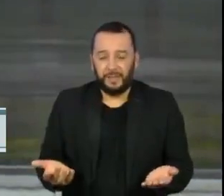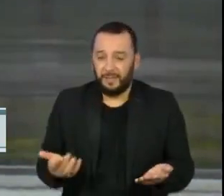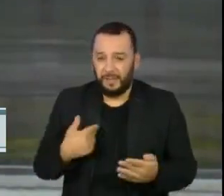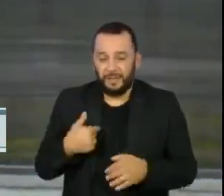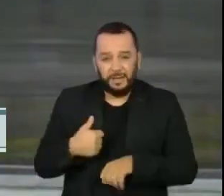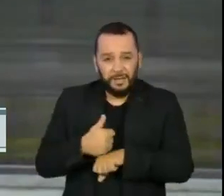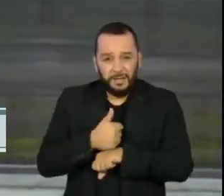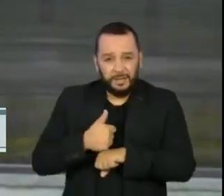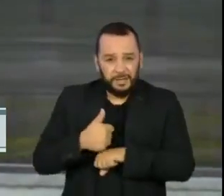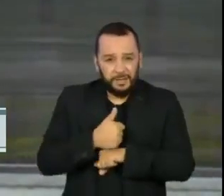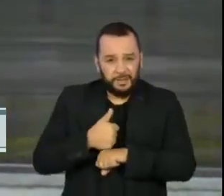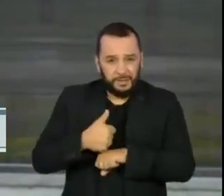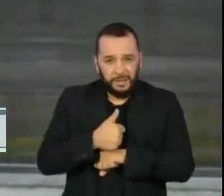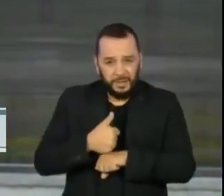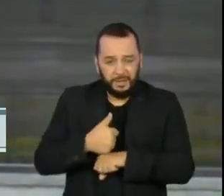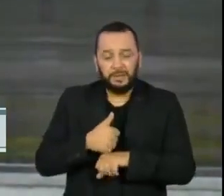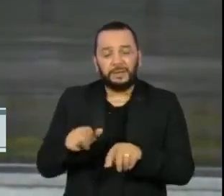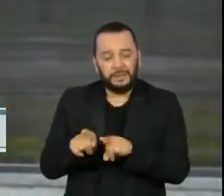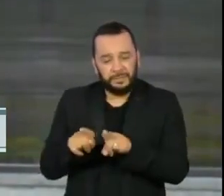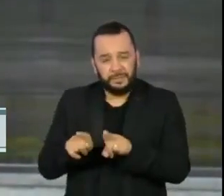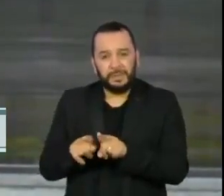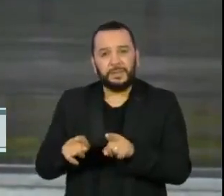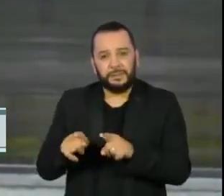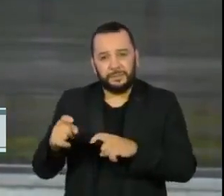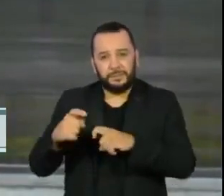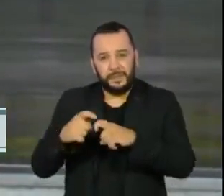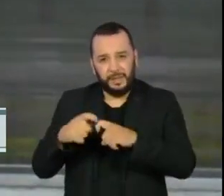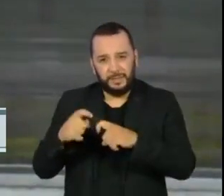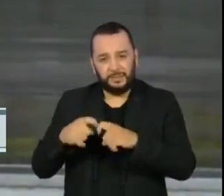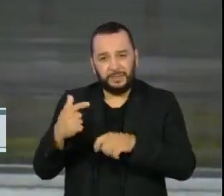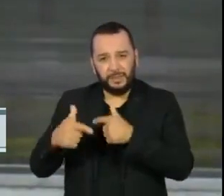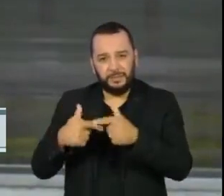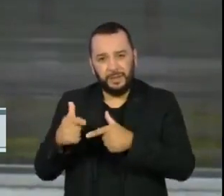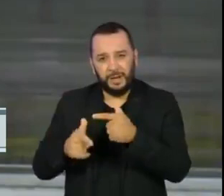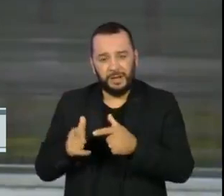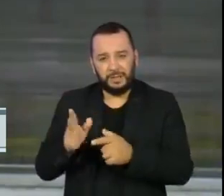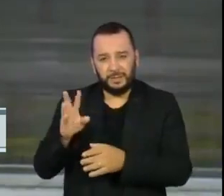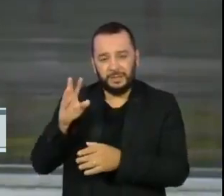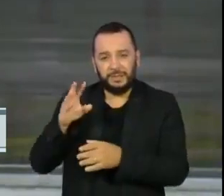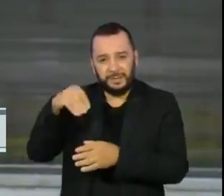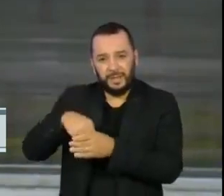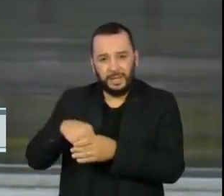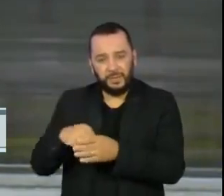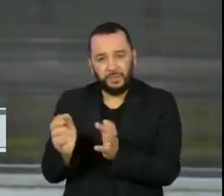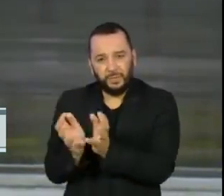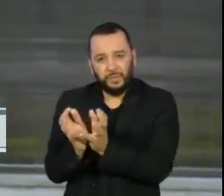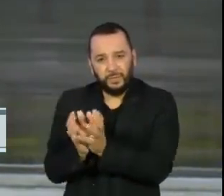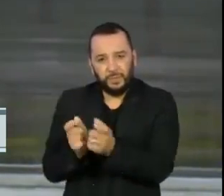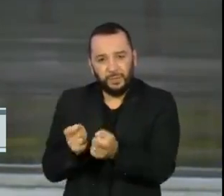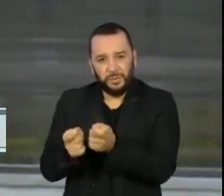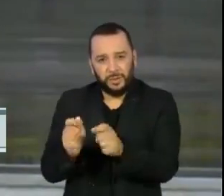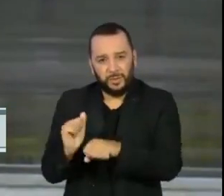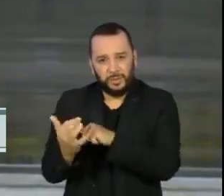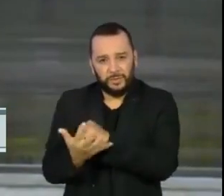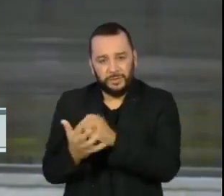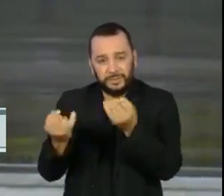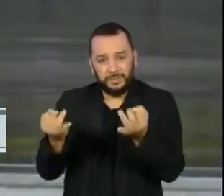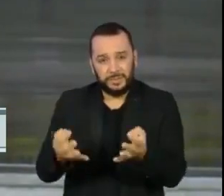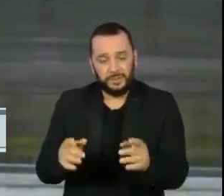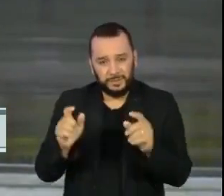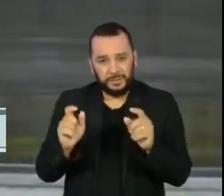Especialistas, inclusive os médicos do Centro de Contingências do Covid-19,